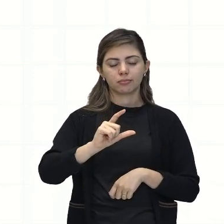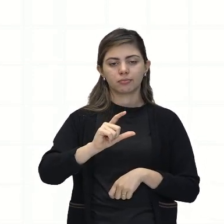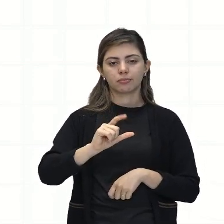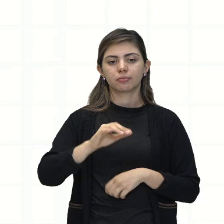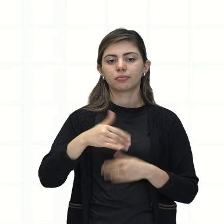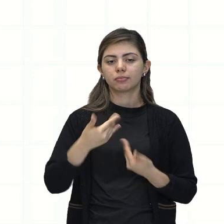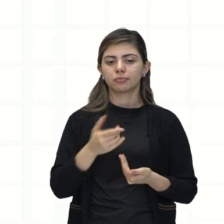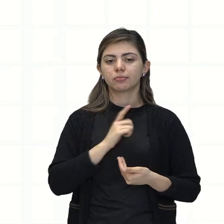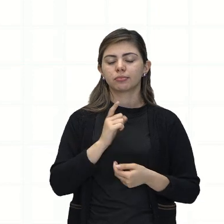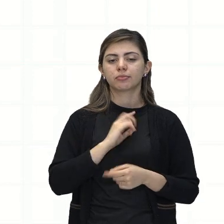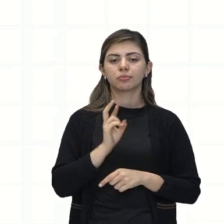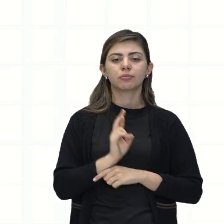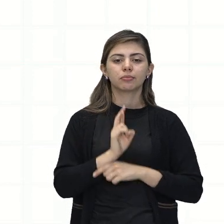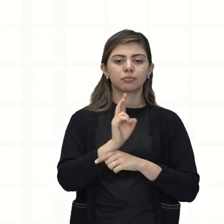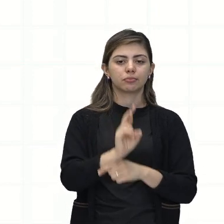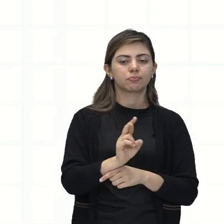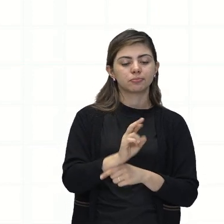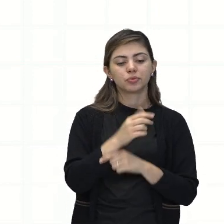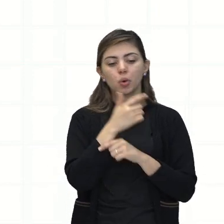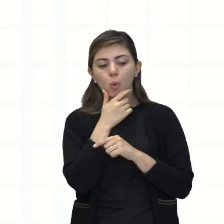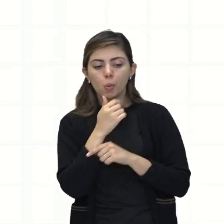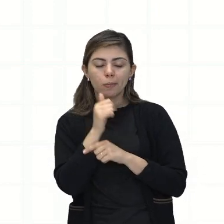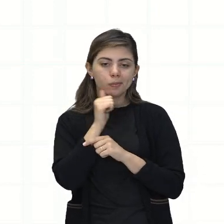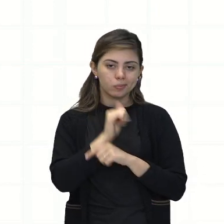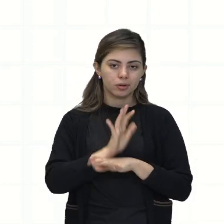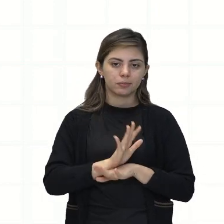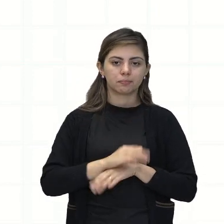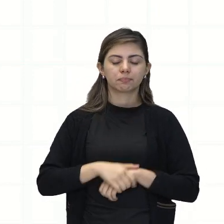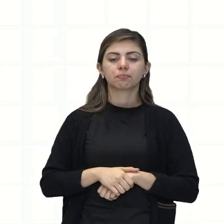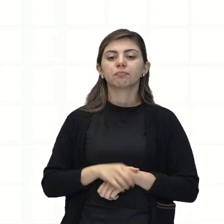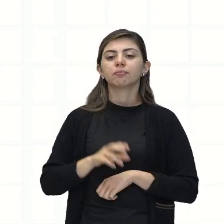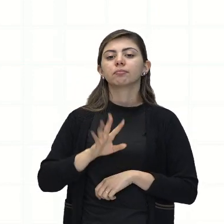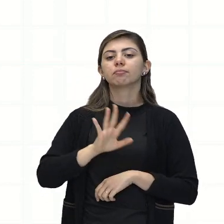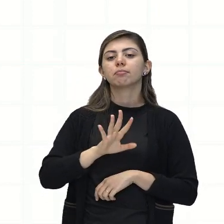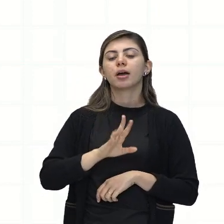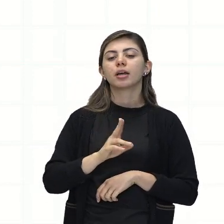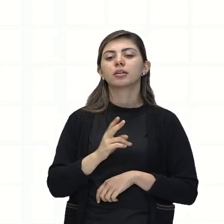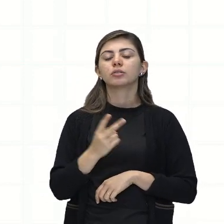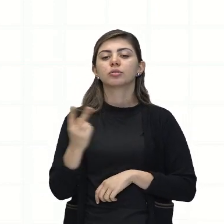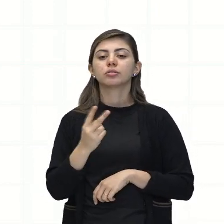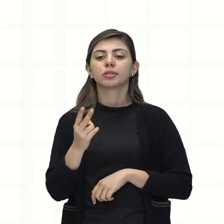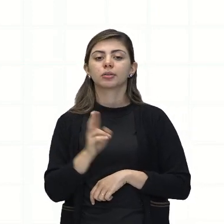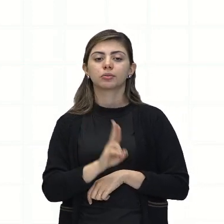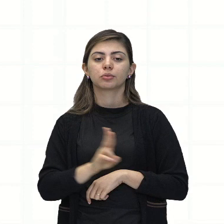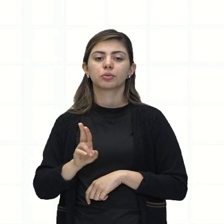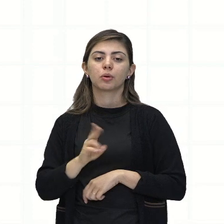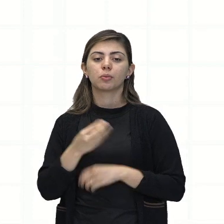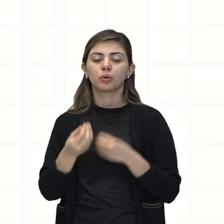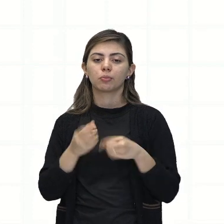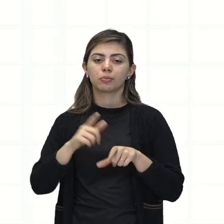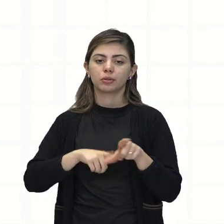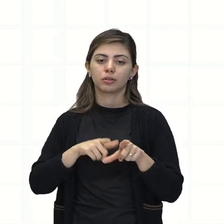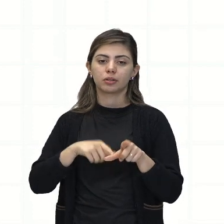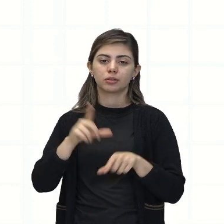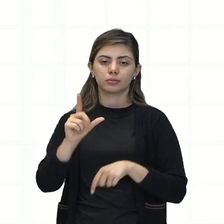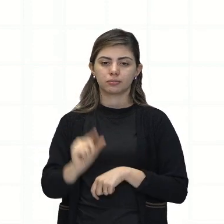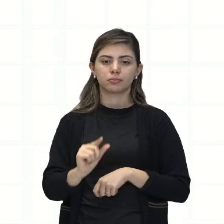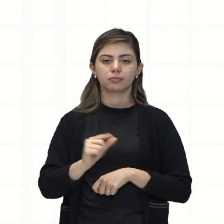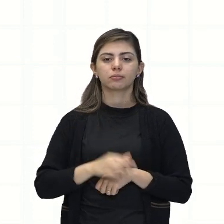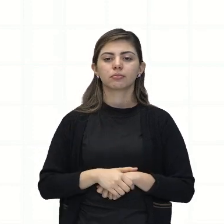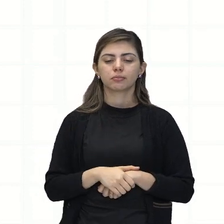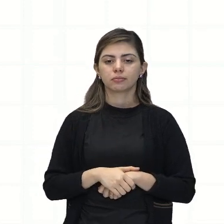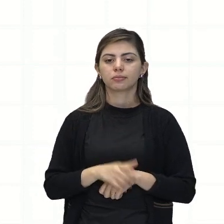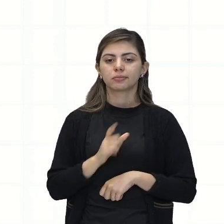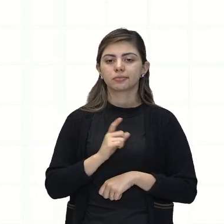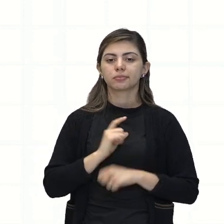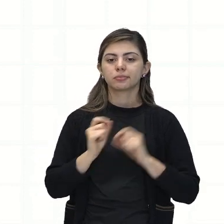uma representação do gênero. Já o segundo nome, ele era escrito com letra minúscula, né,